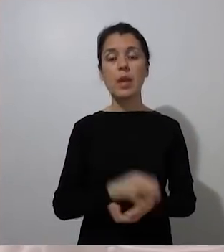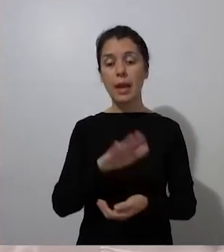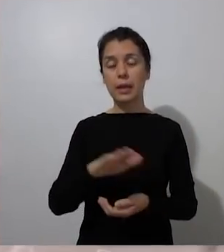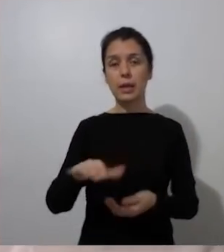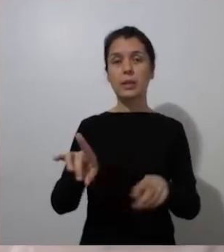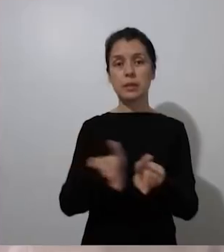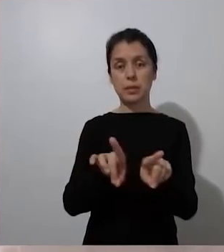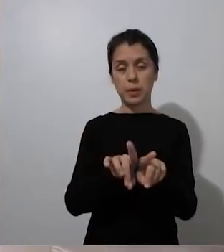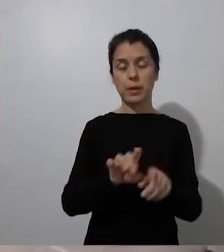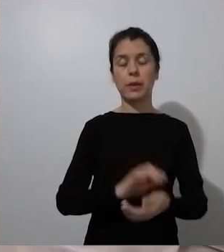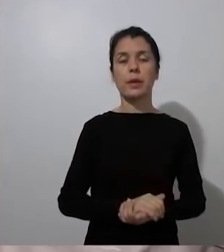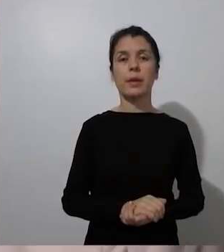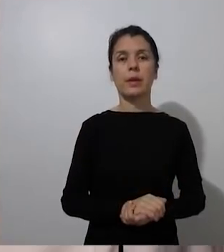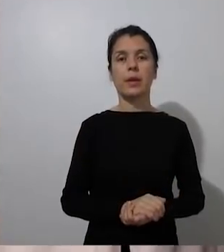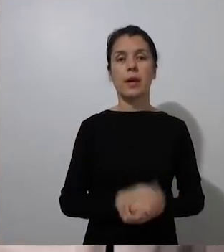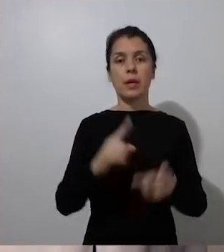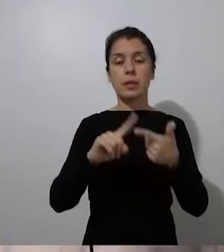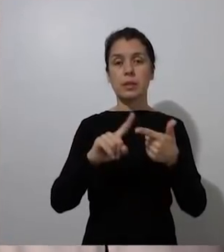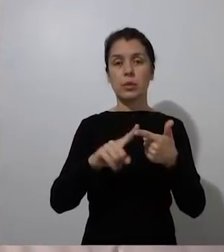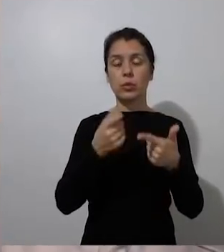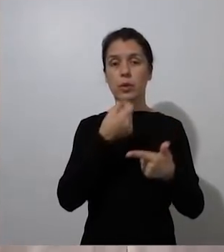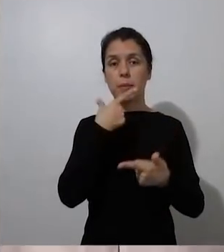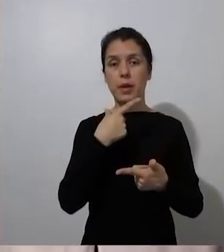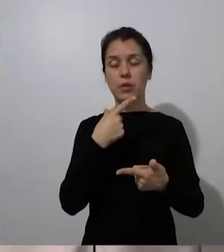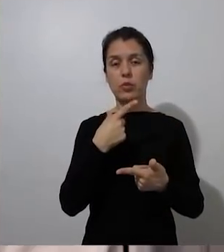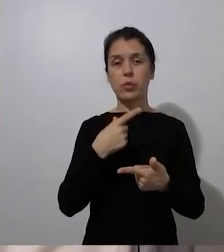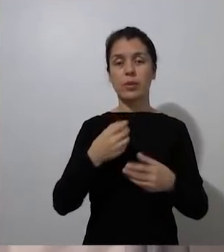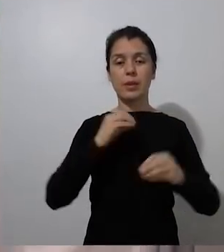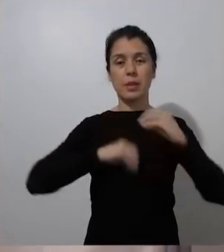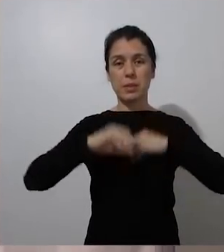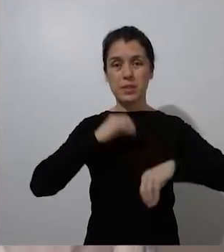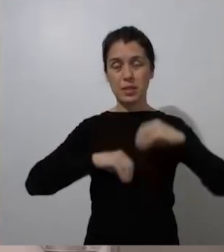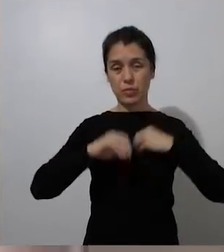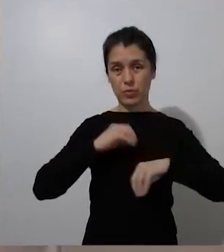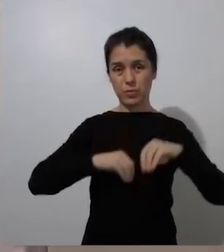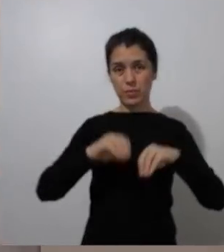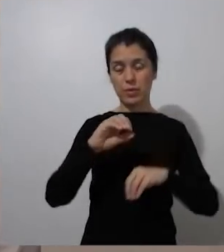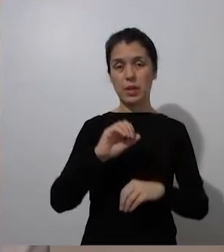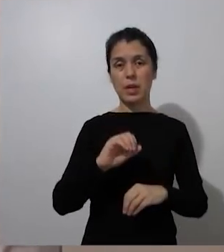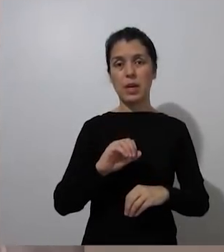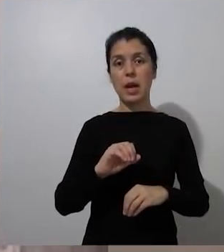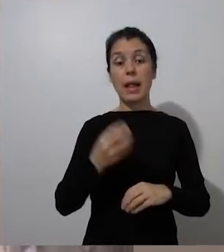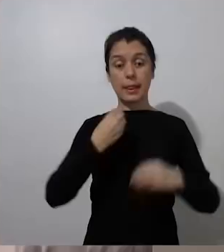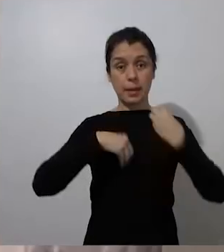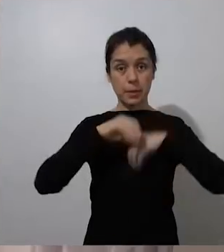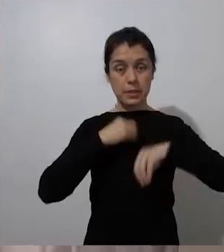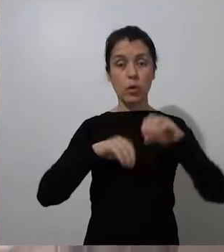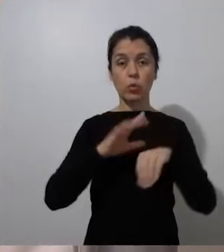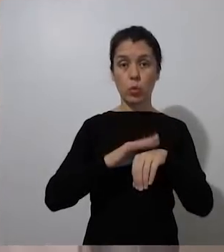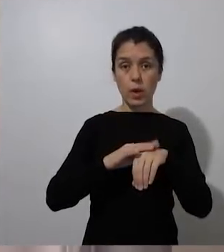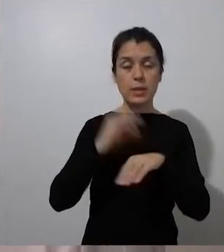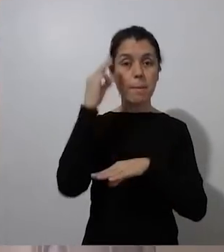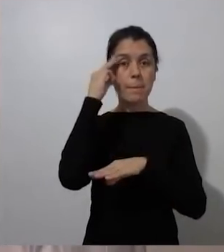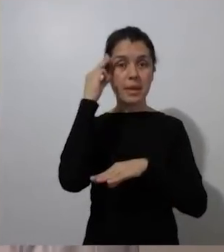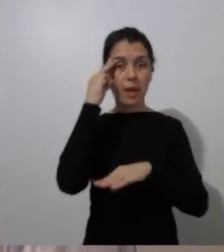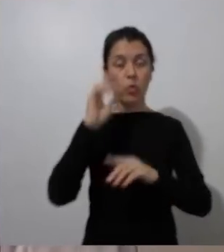por isso que é dado até para criança em questão pediátrica. Segundo remédio que nós vamos ver são antidepressivos. Por que tem que tomar um antidepressivo? Claro que a depressão é